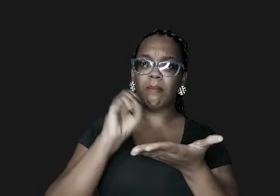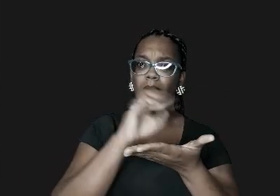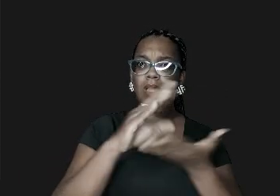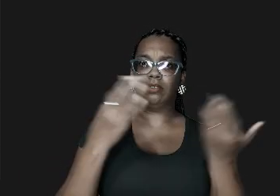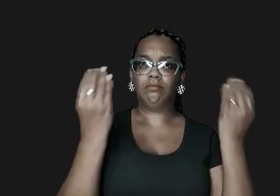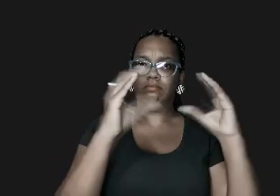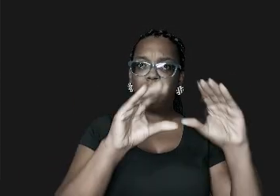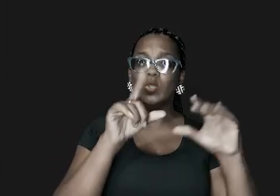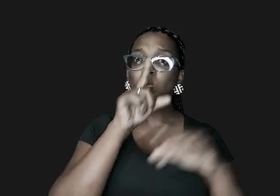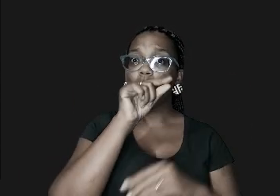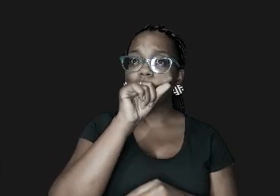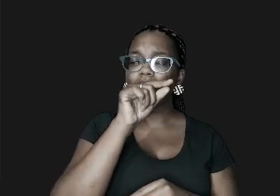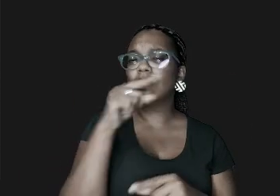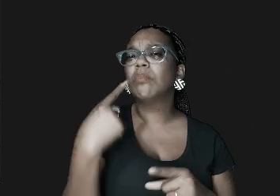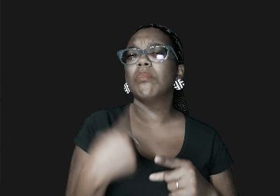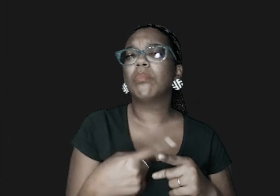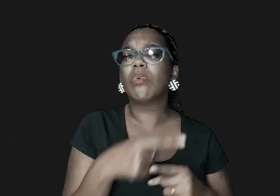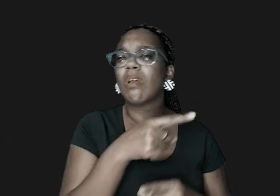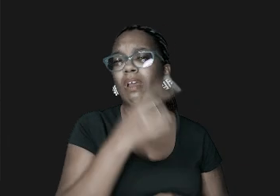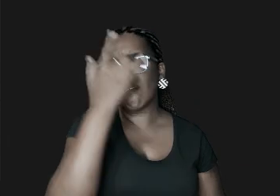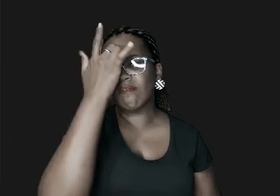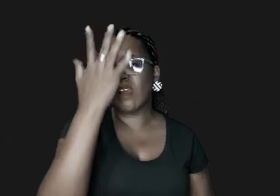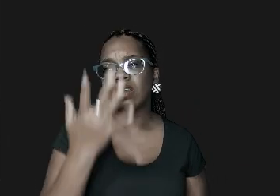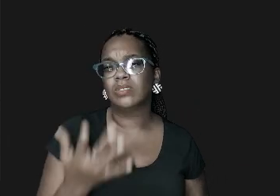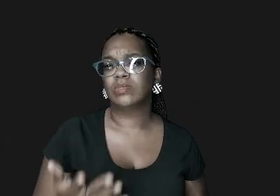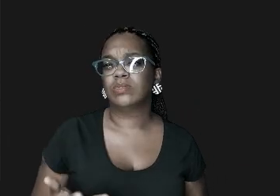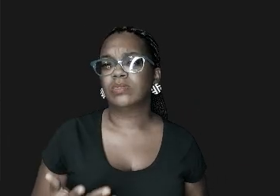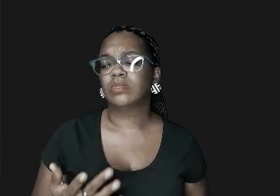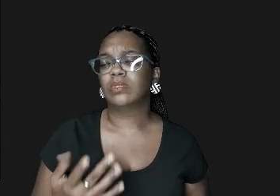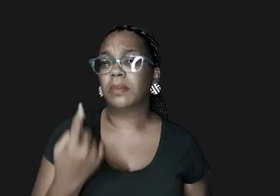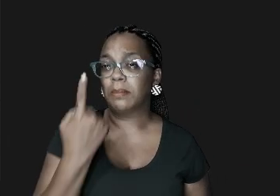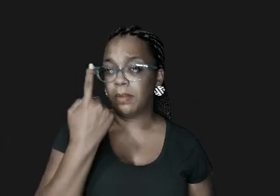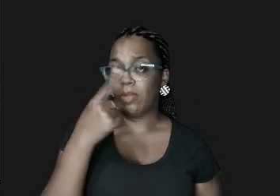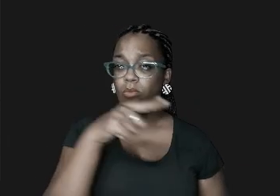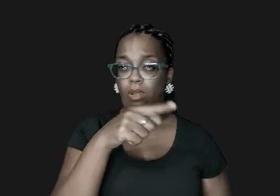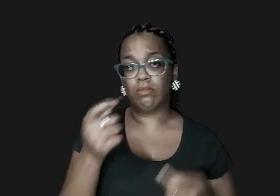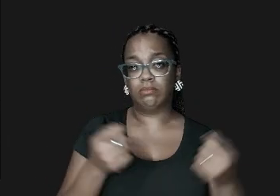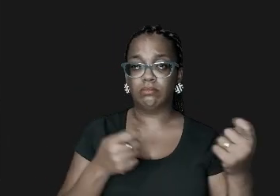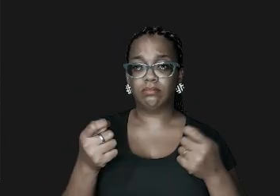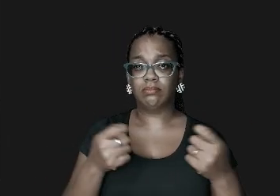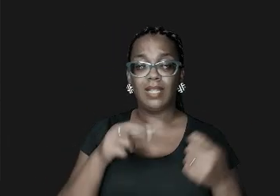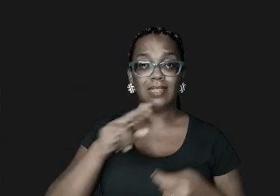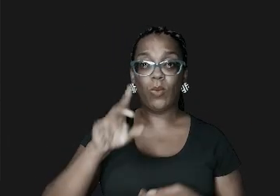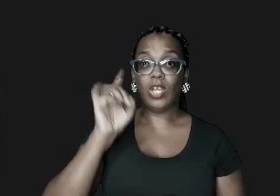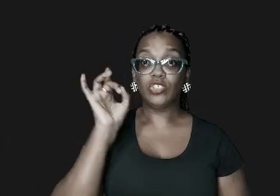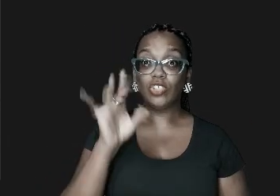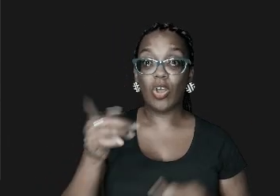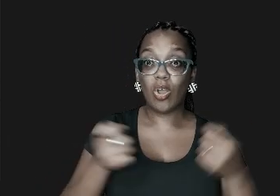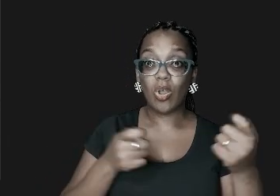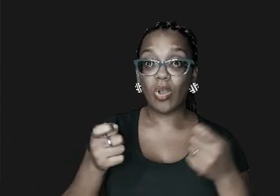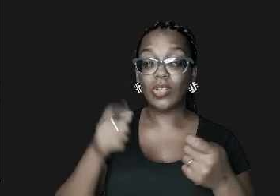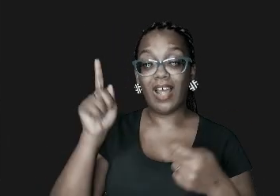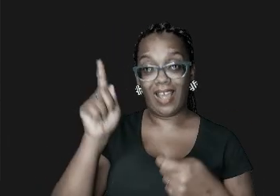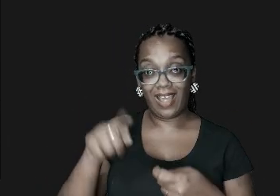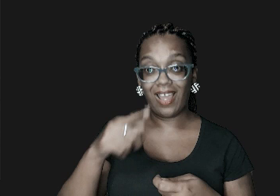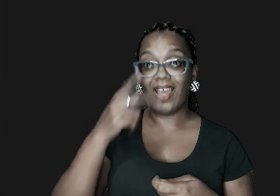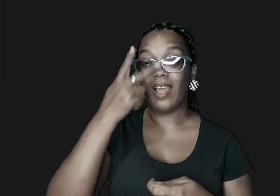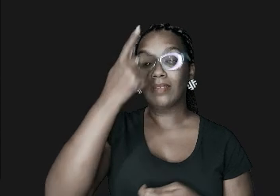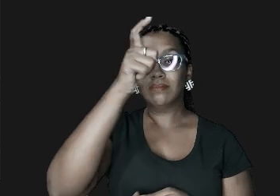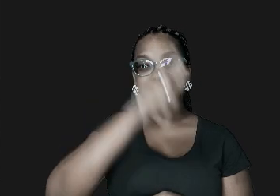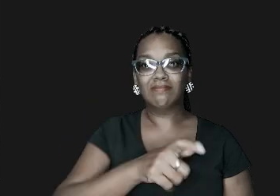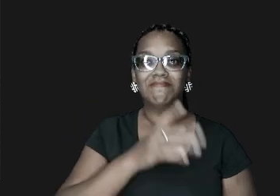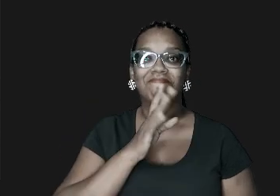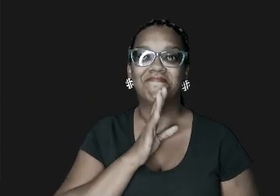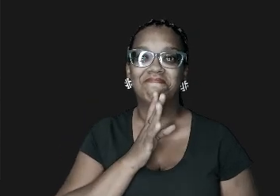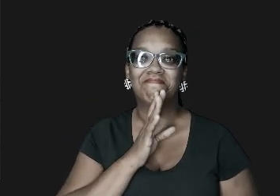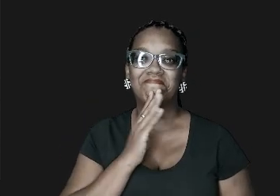manipulação de preço em decorrência de mensagem postadas no Twitter e por que que esse caso é um caso fácil primeiro o sujeito era o controlador não era